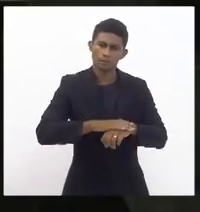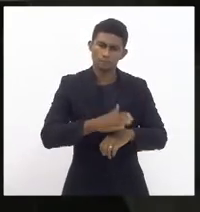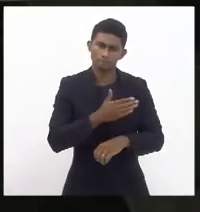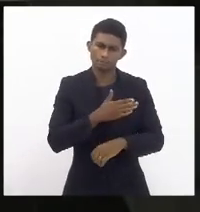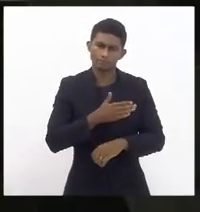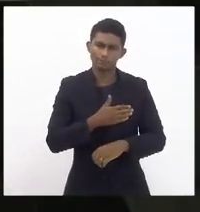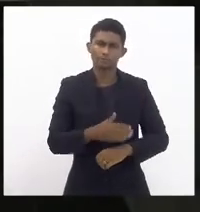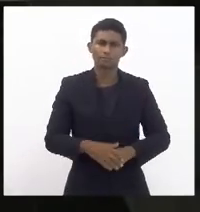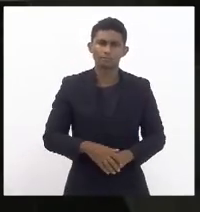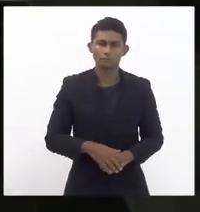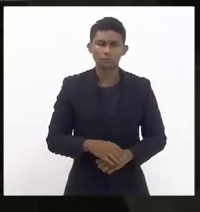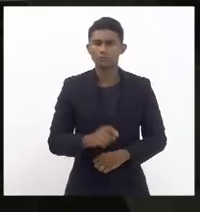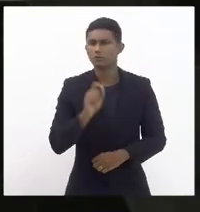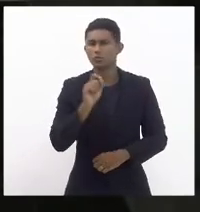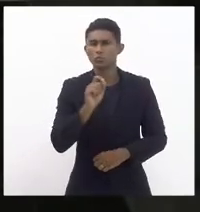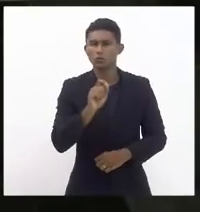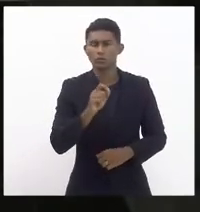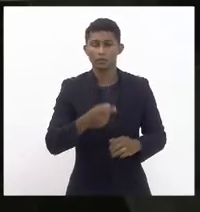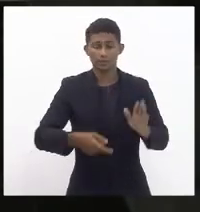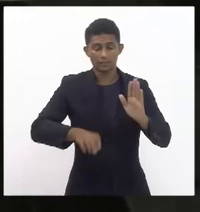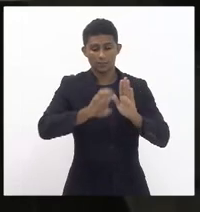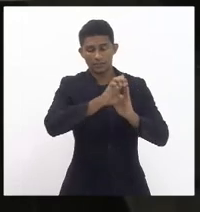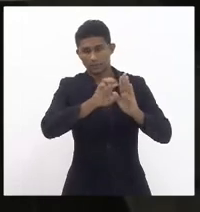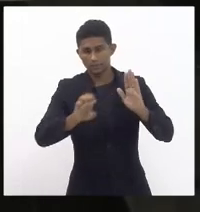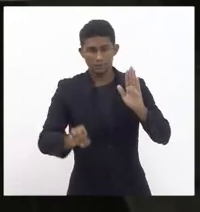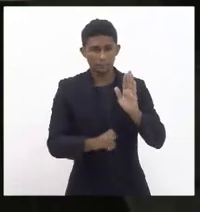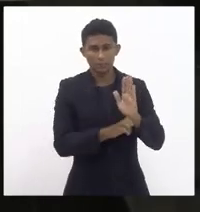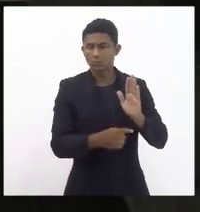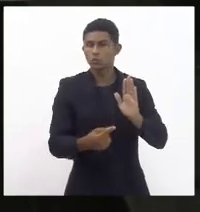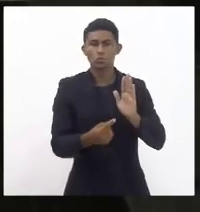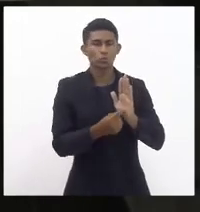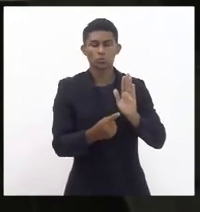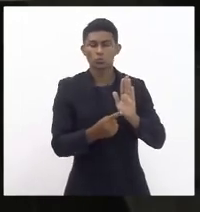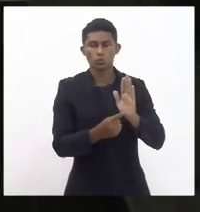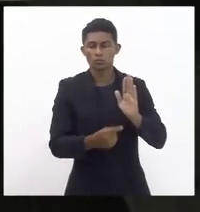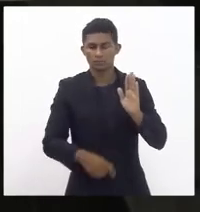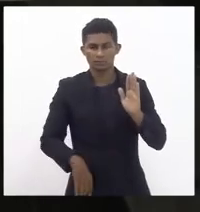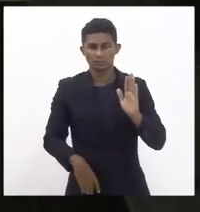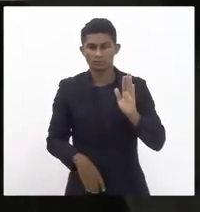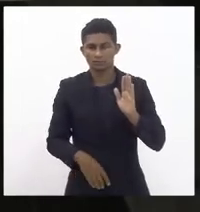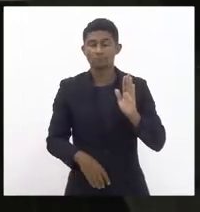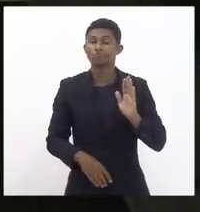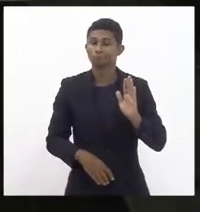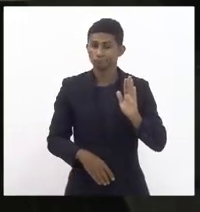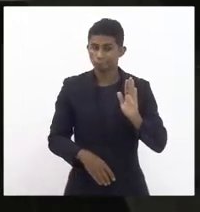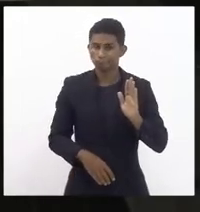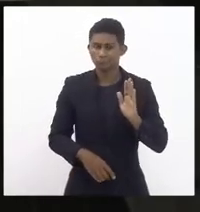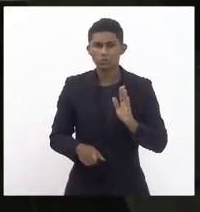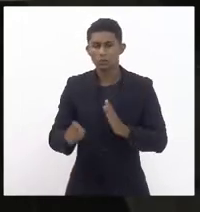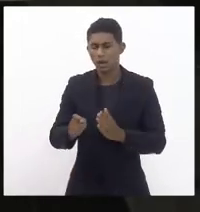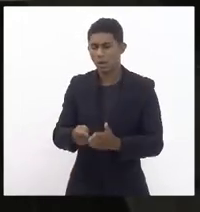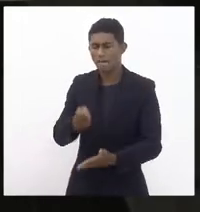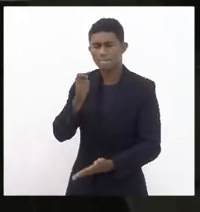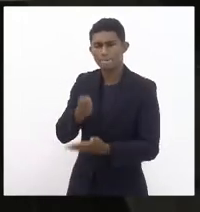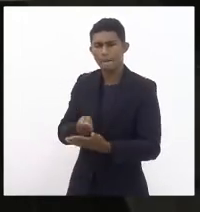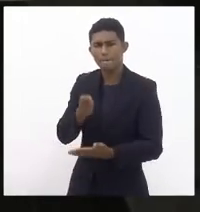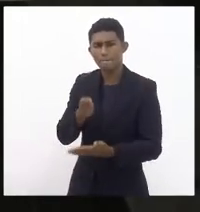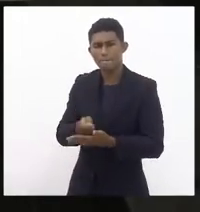trazia a seguinte ementa dispõe sobre a cobrança cumulativa